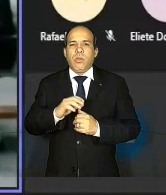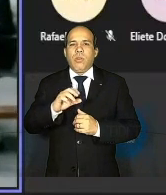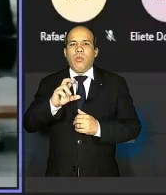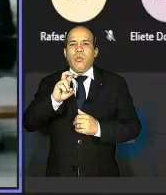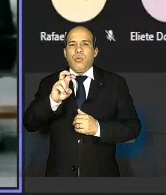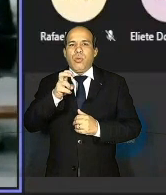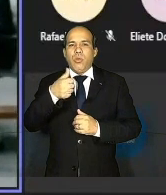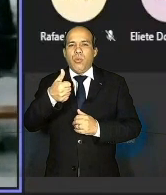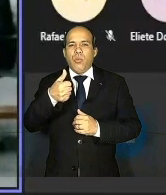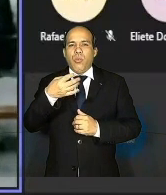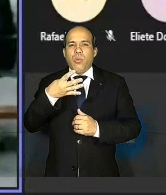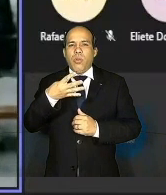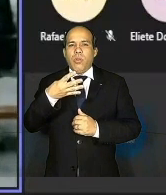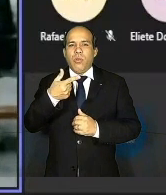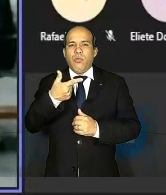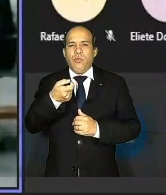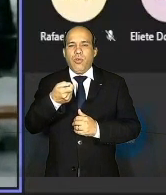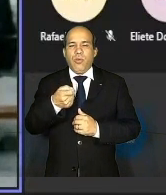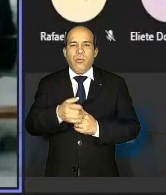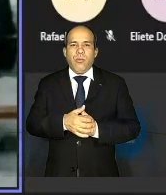Perfeito. Excelências, o número é